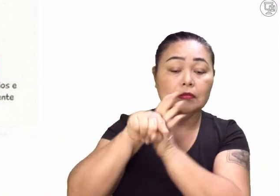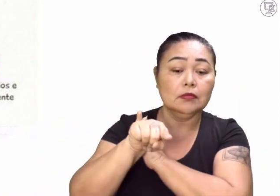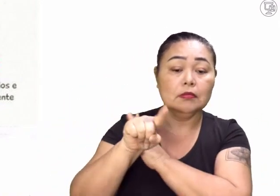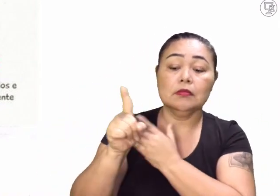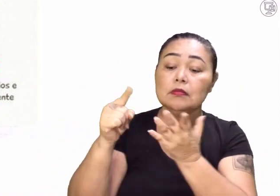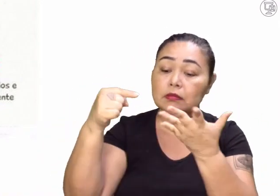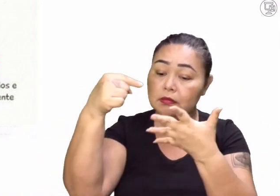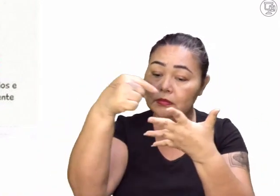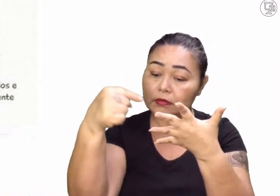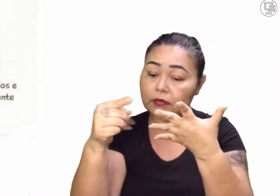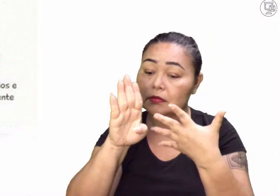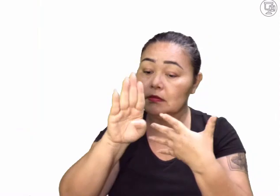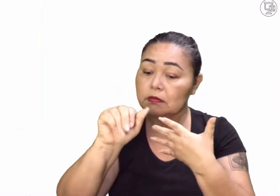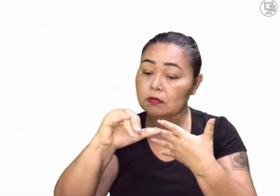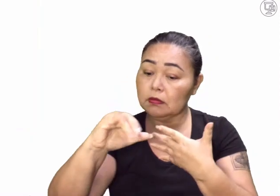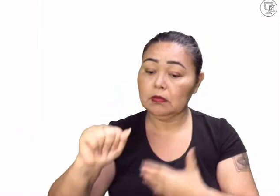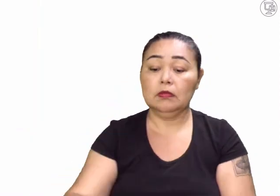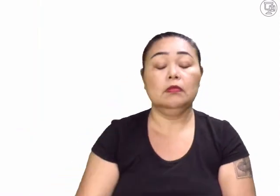dos elementos de uma bacia.